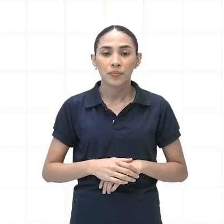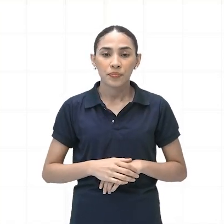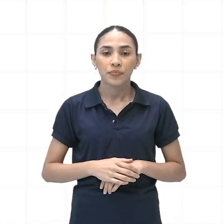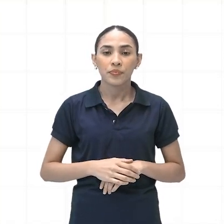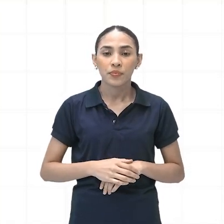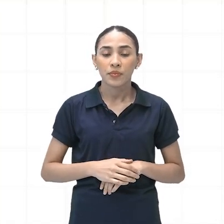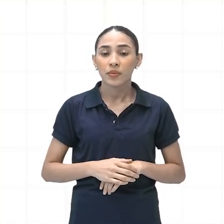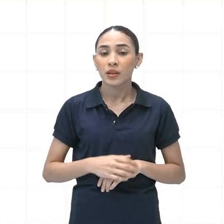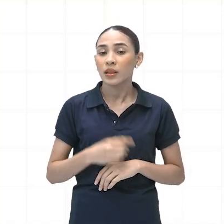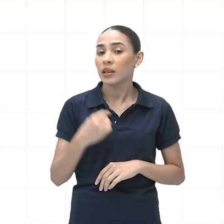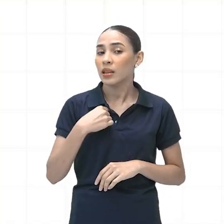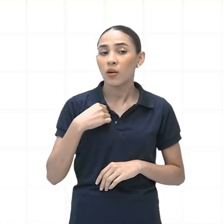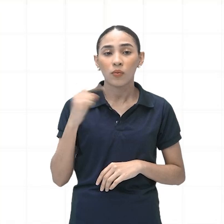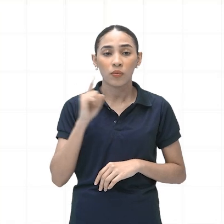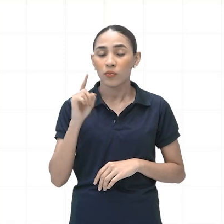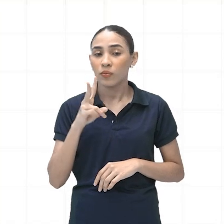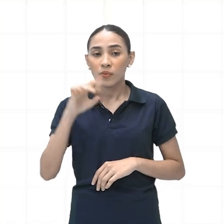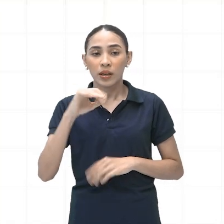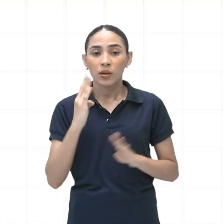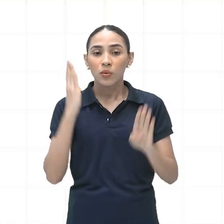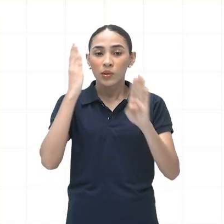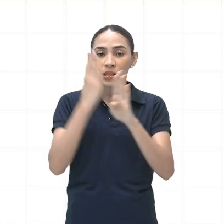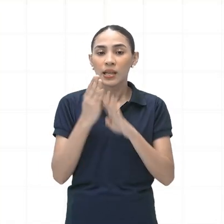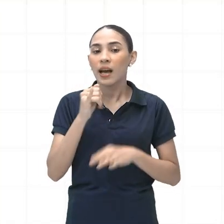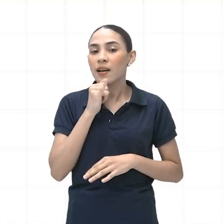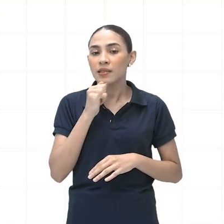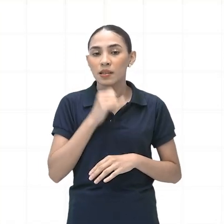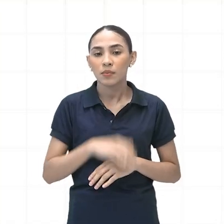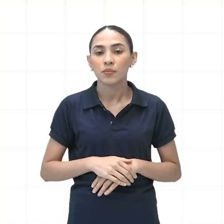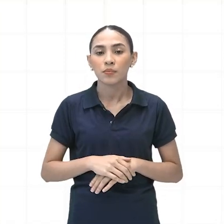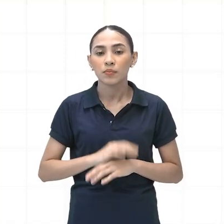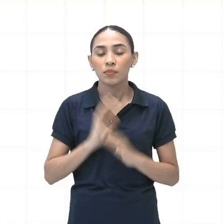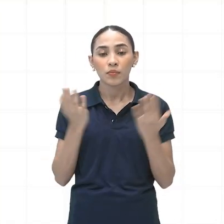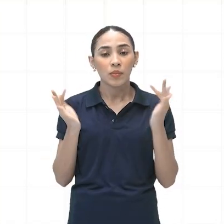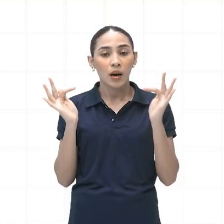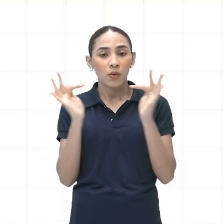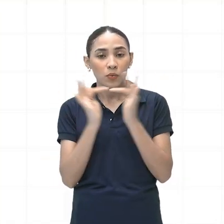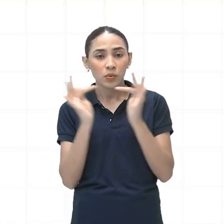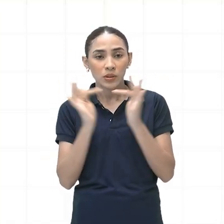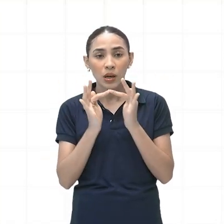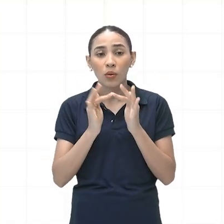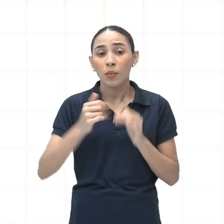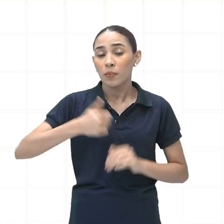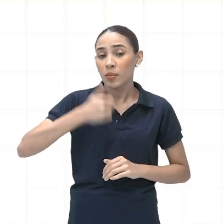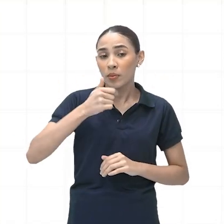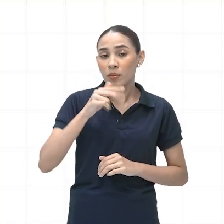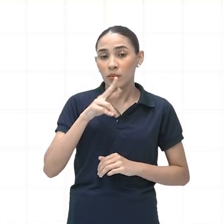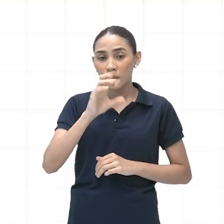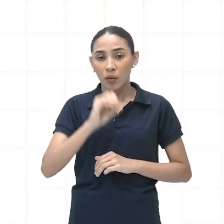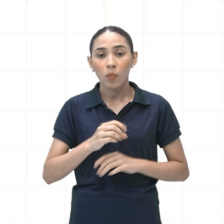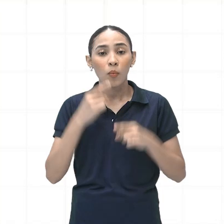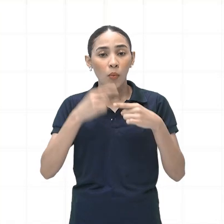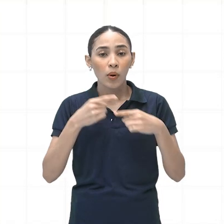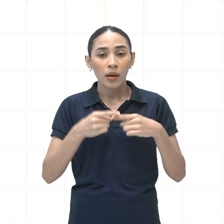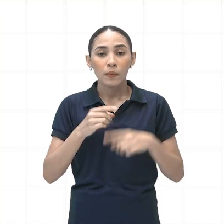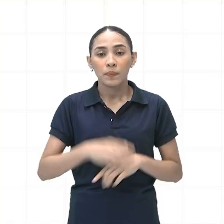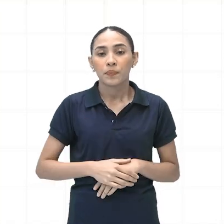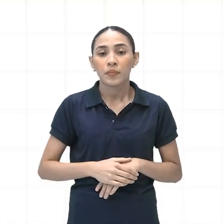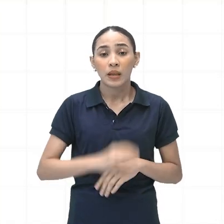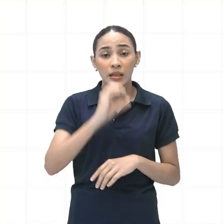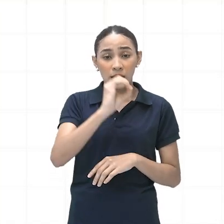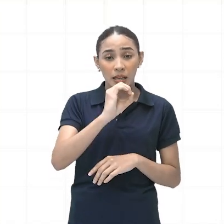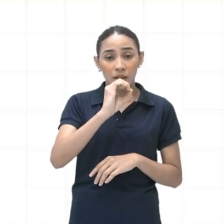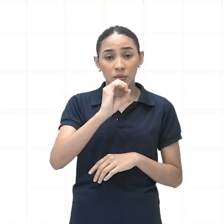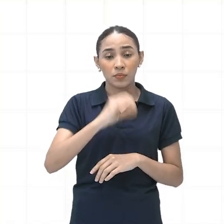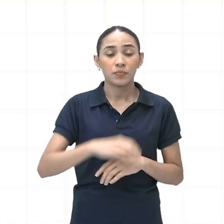eu não vou conseguir determinar uma função do primeiro grau. porque 0 vezes qualquer valor seria